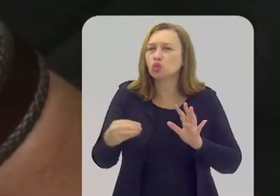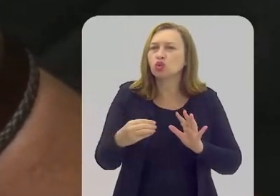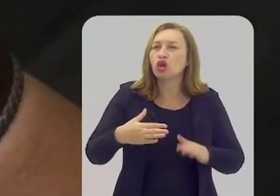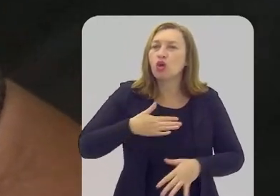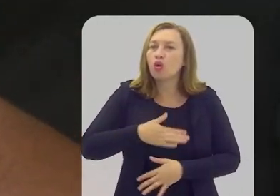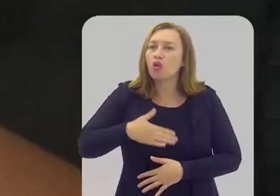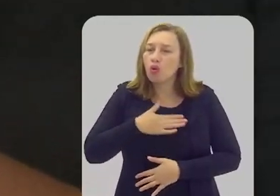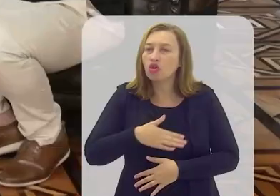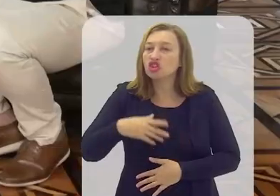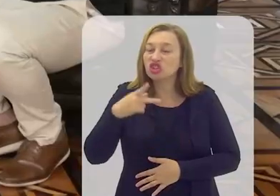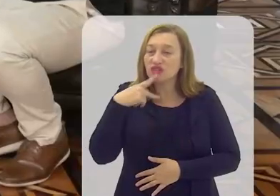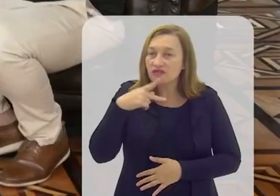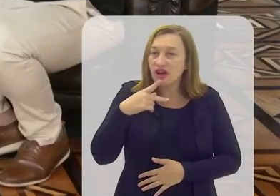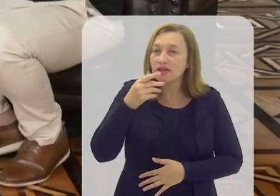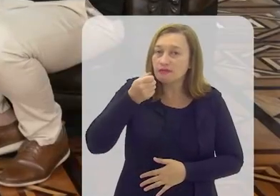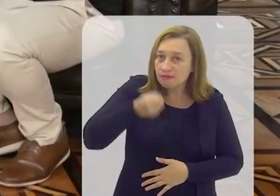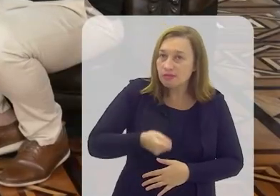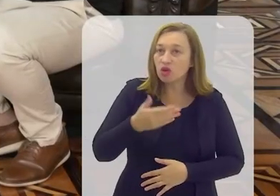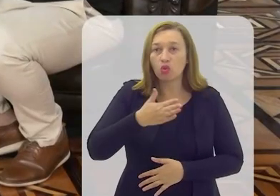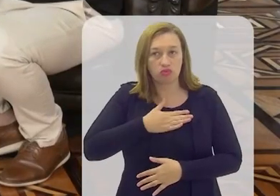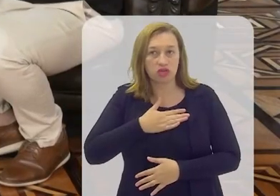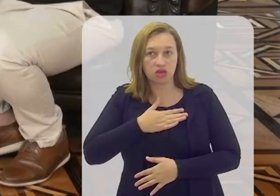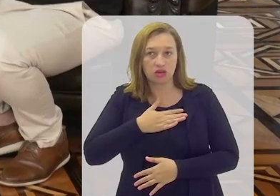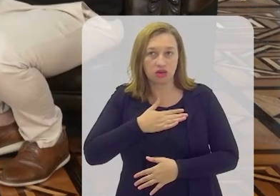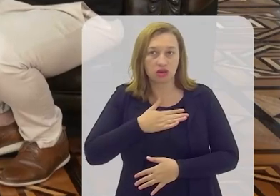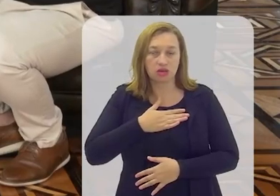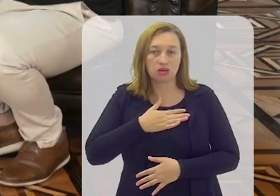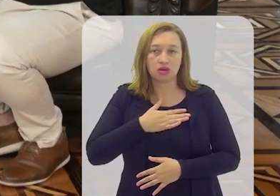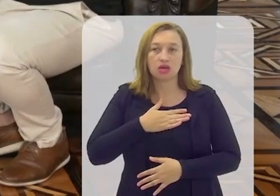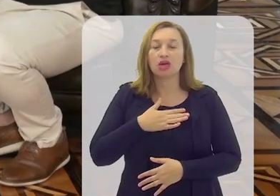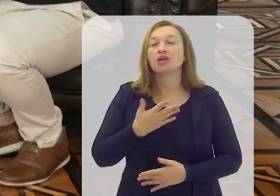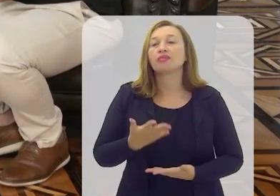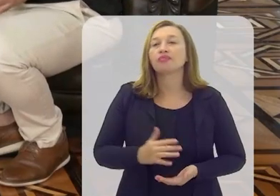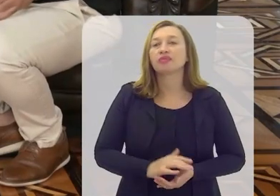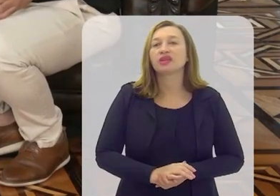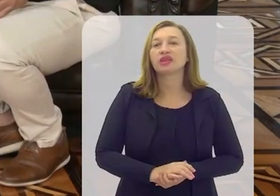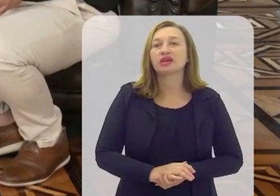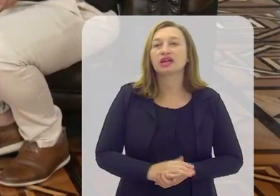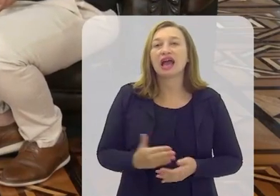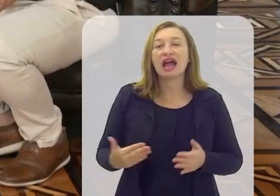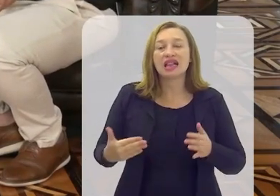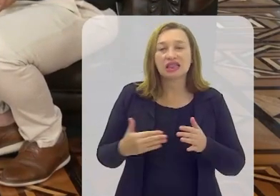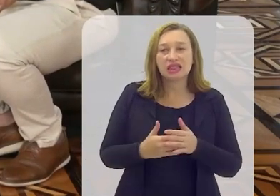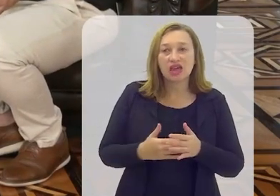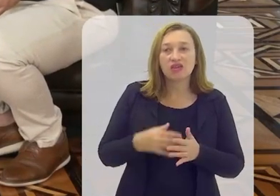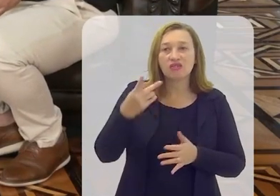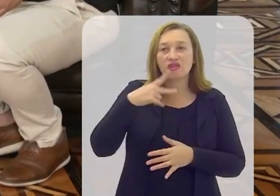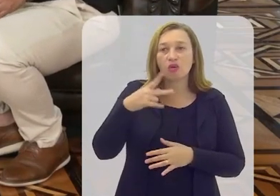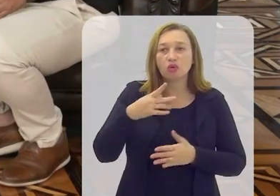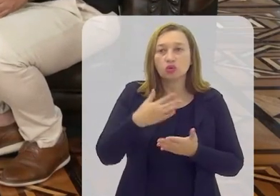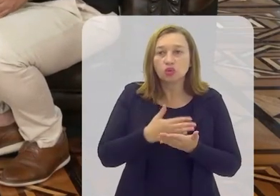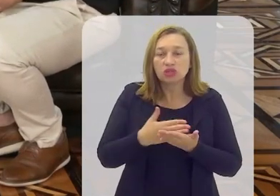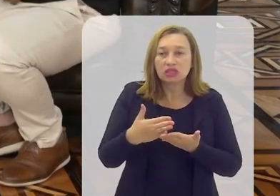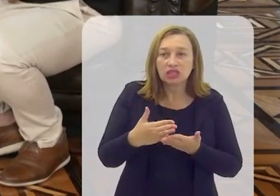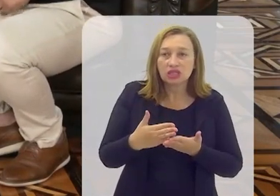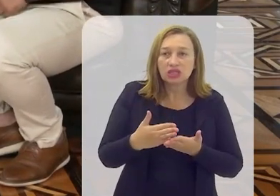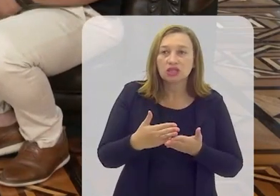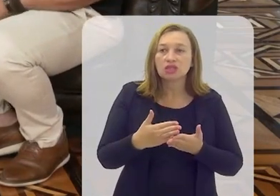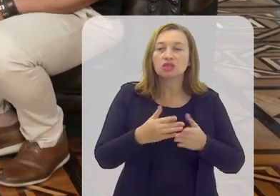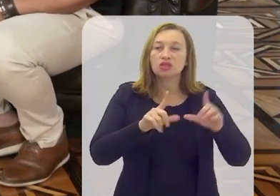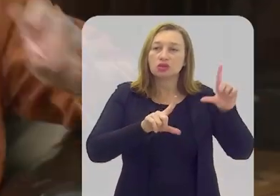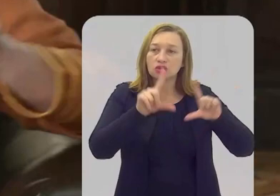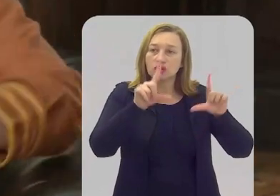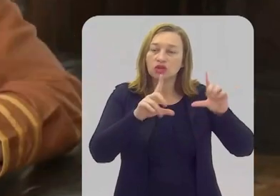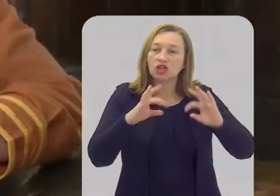sou daquelas que eu gosto que Deus fale e confirme comigo. Eu sou daquelas que gosto de confirmação do Senhor. E até o que ele falou no começo do